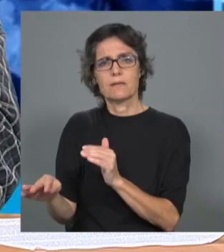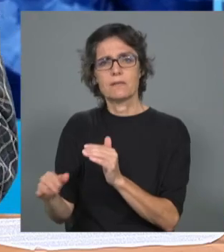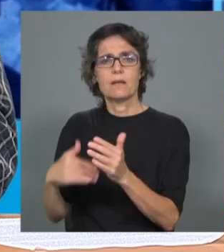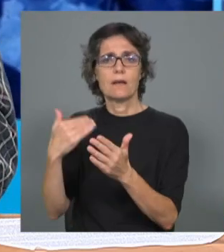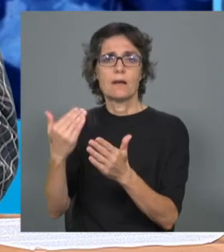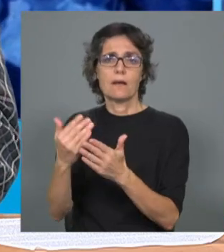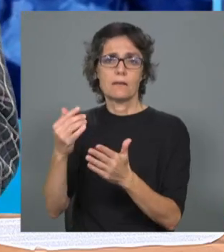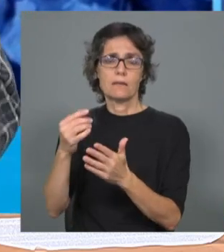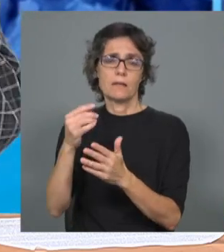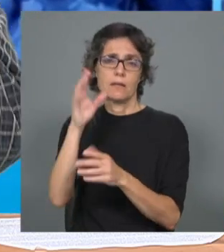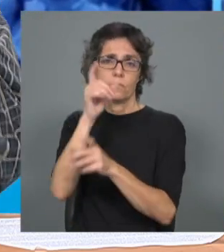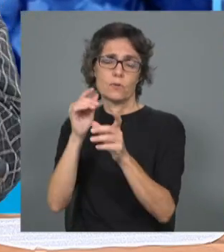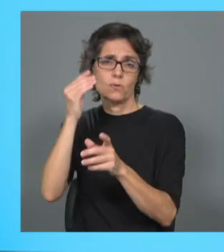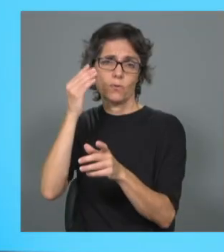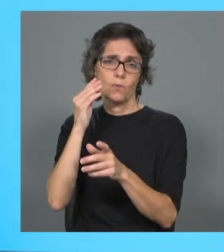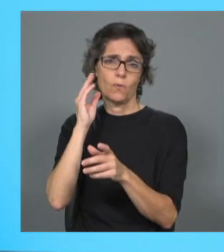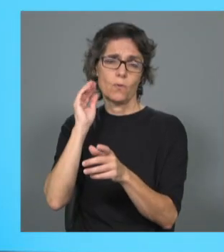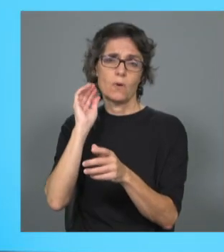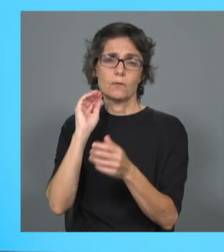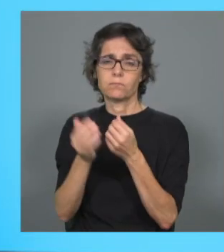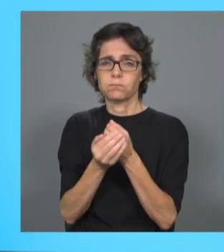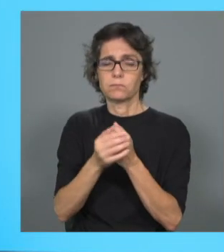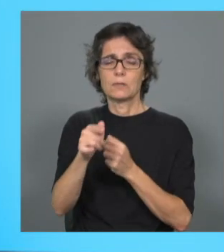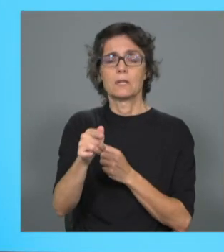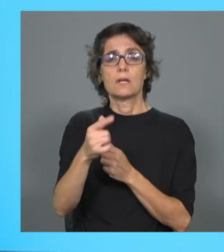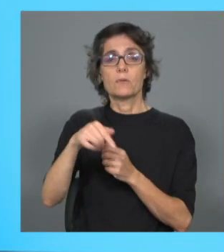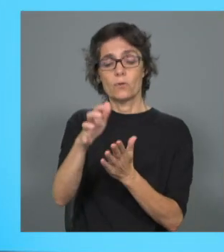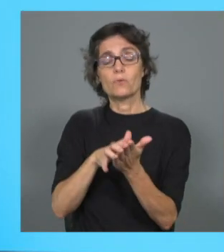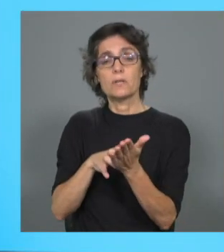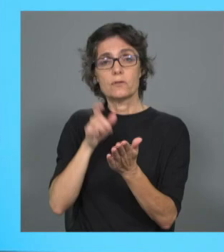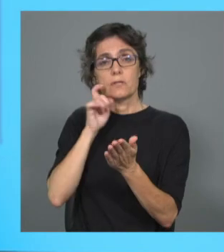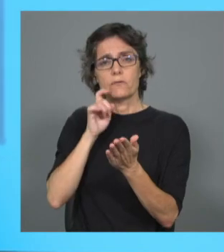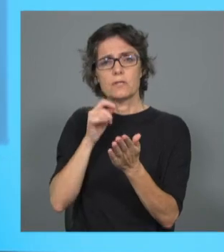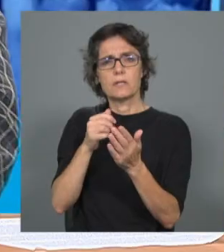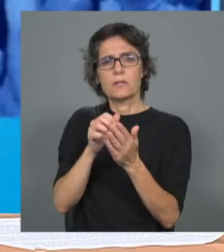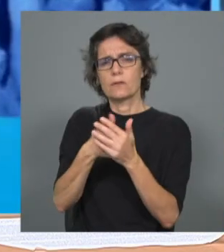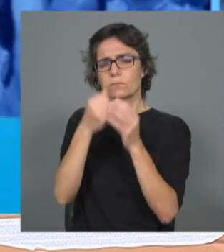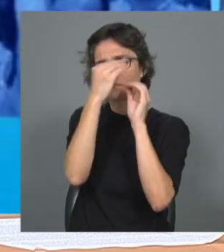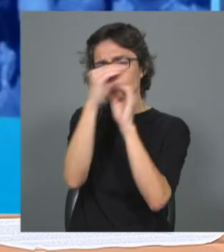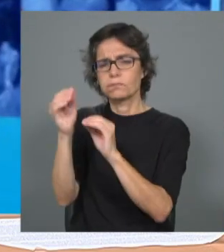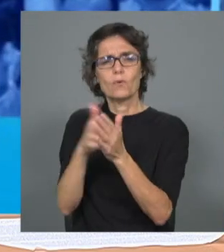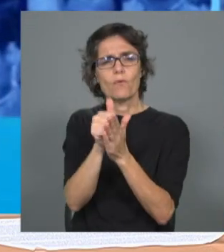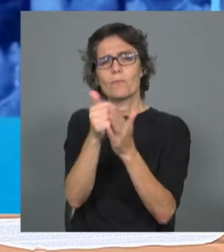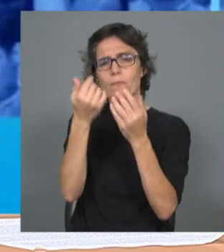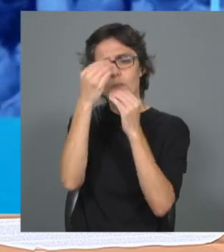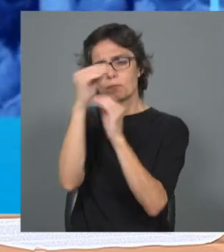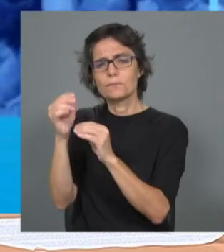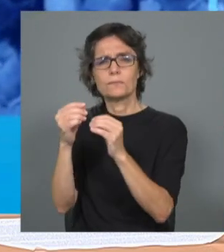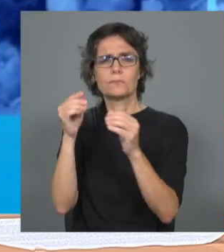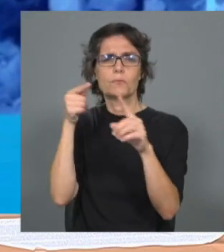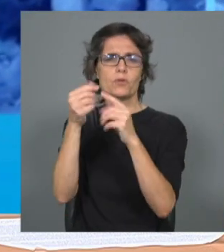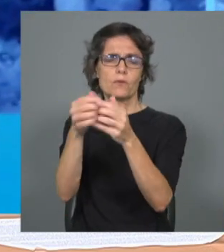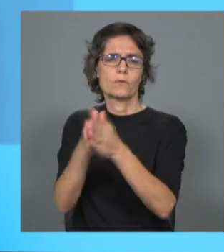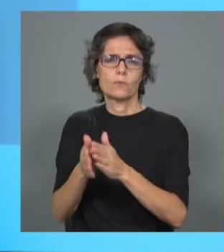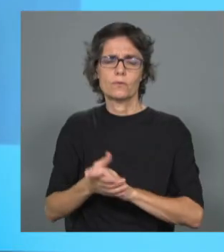até os mais velhos. Por isso nós encontramos neste texto uma grande defesa da evangelização para todos e em todas as idades. E no trabalho